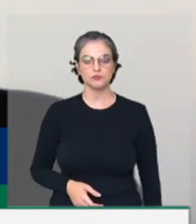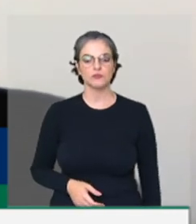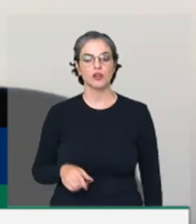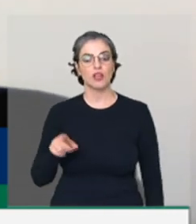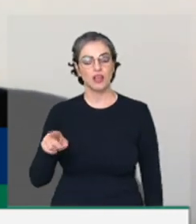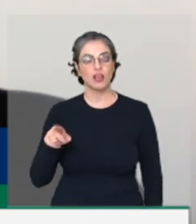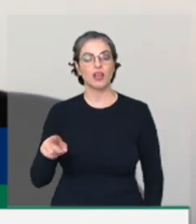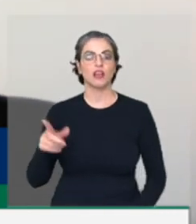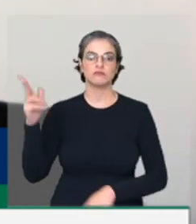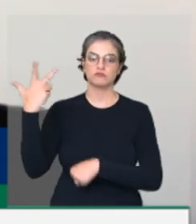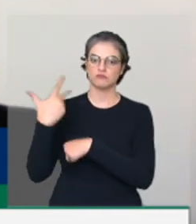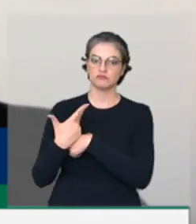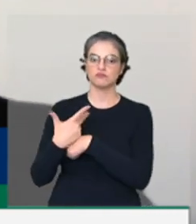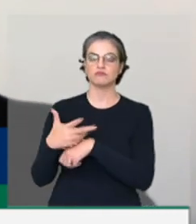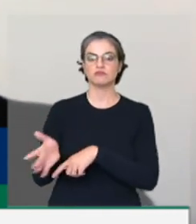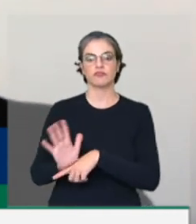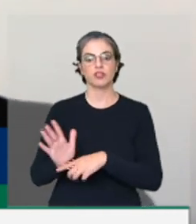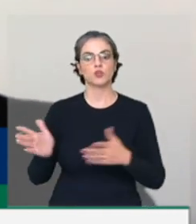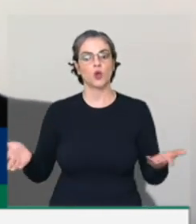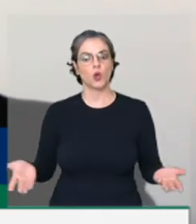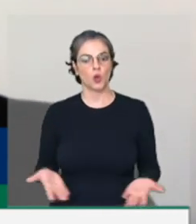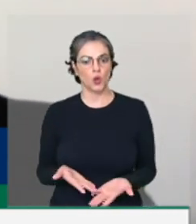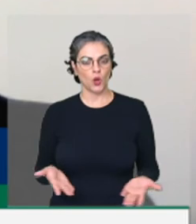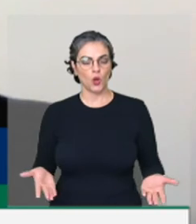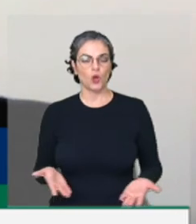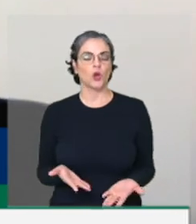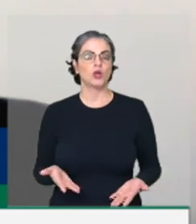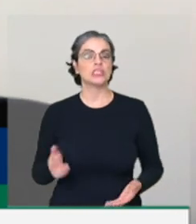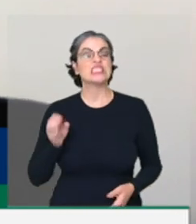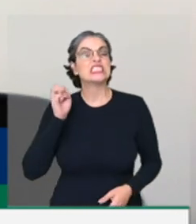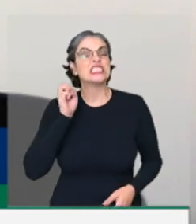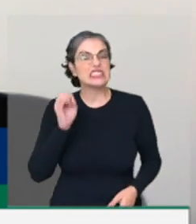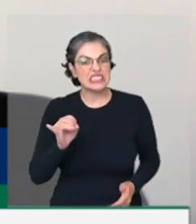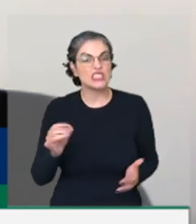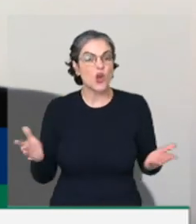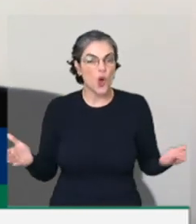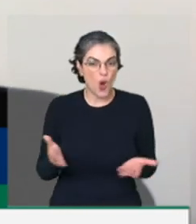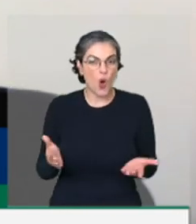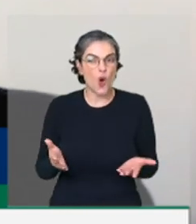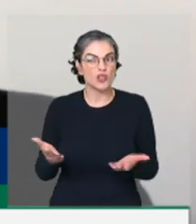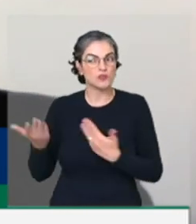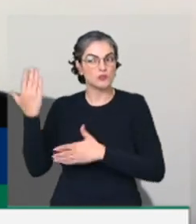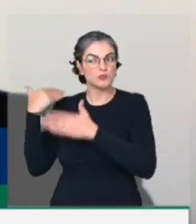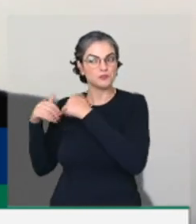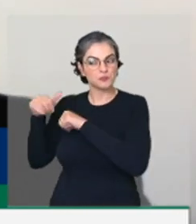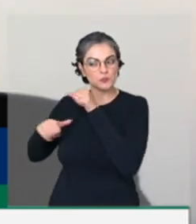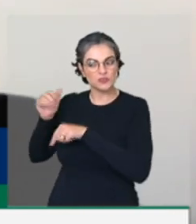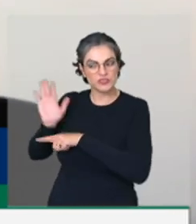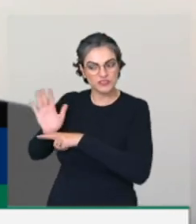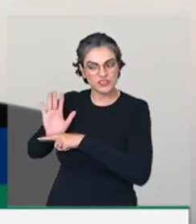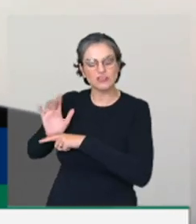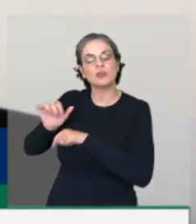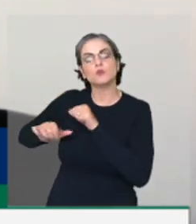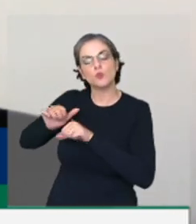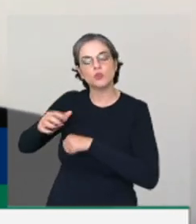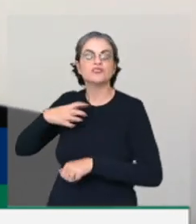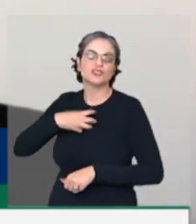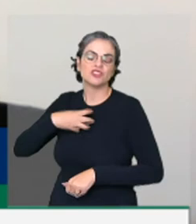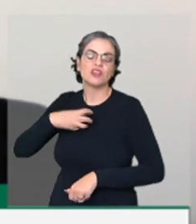na data de hoje, escolheria com muito mais critério as palavras e o tom adotados. Muito obrigado, senhor